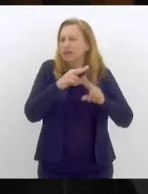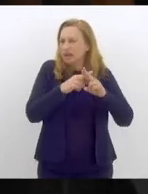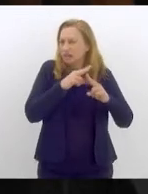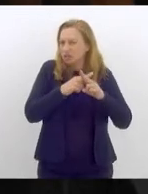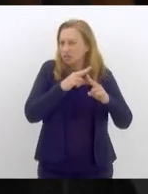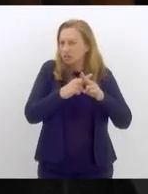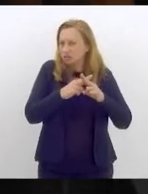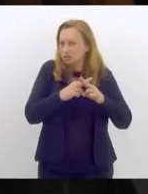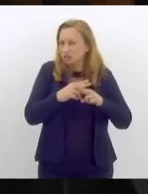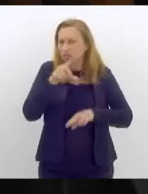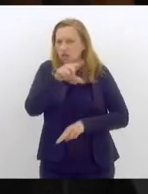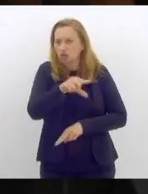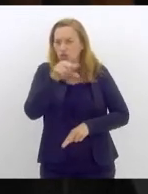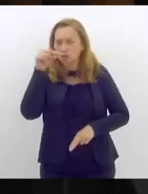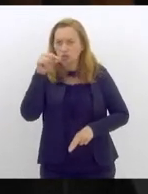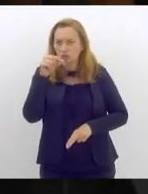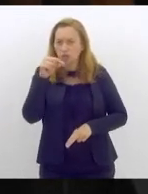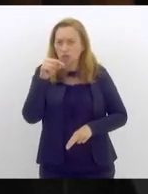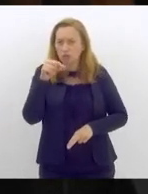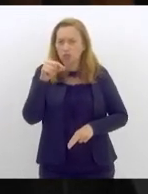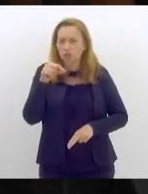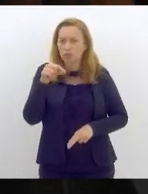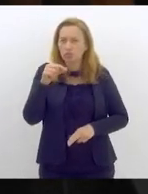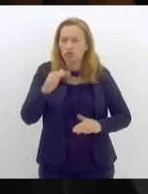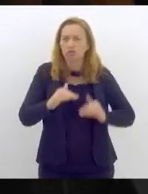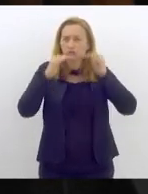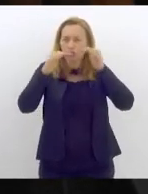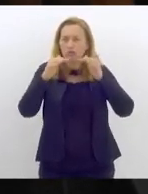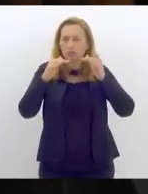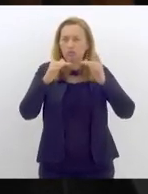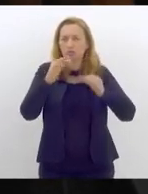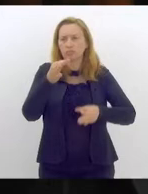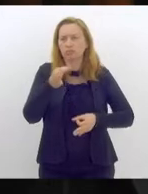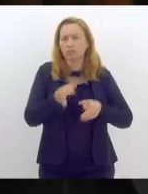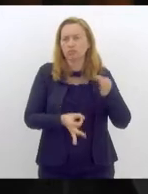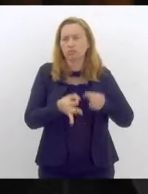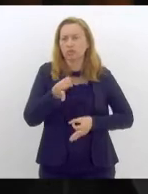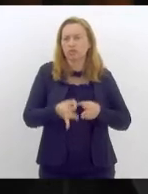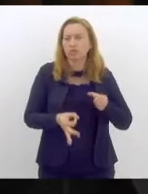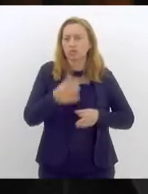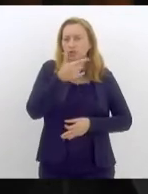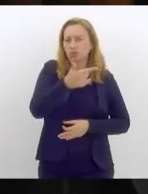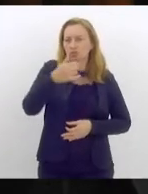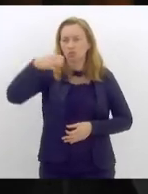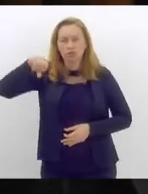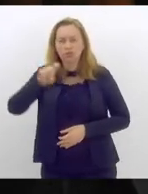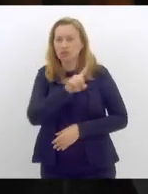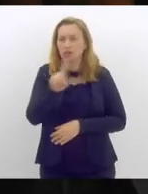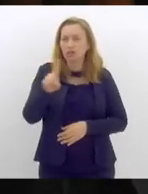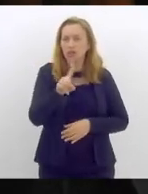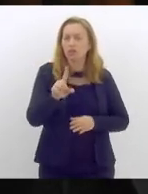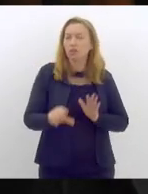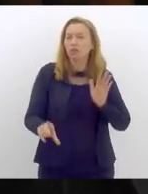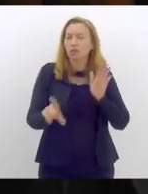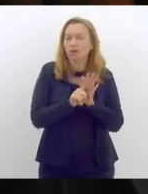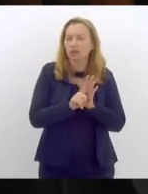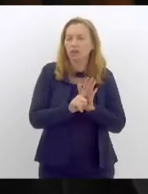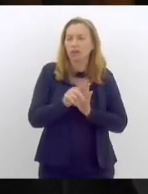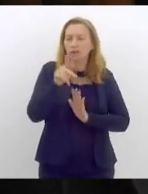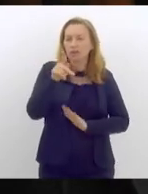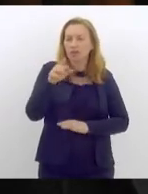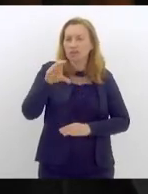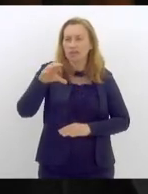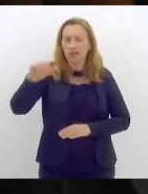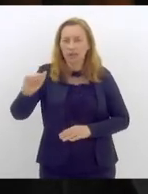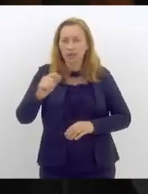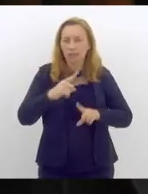decisão do supremo de 2009 não com a lei complementar que definiu que seria o IPCA + 4